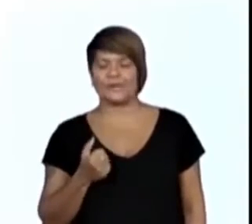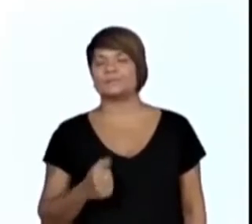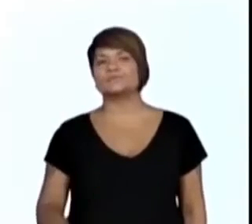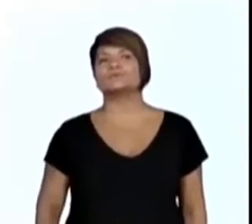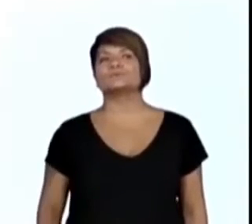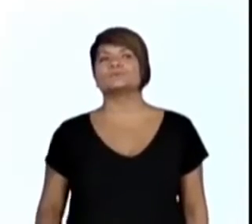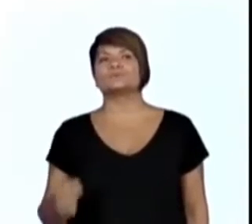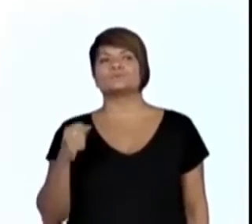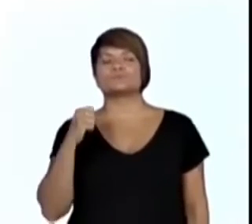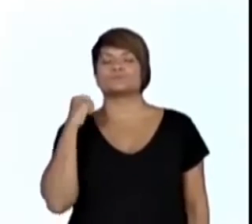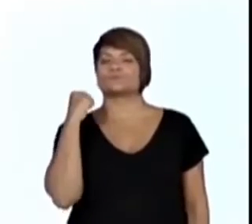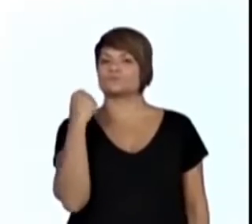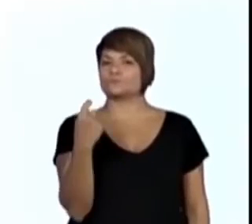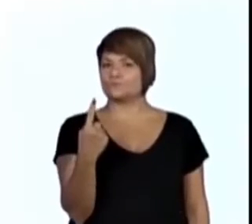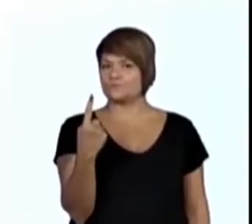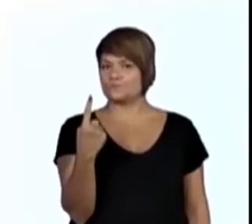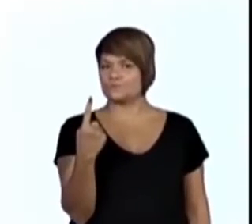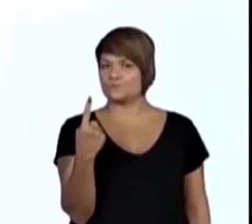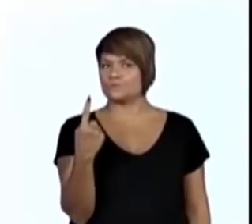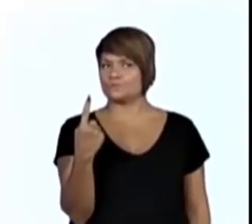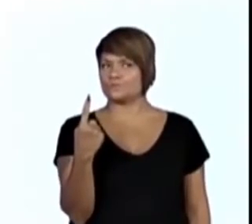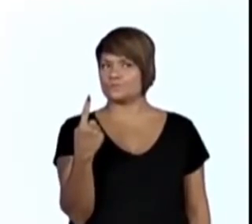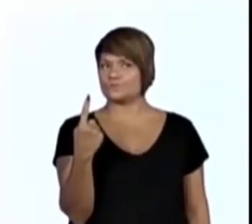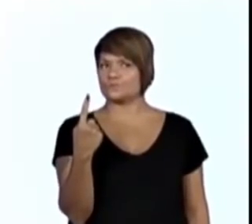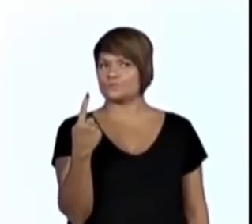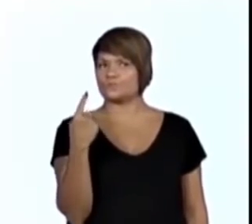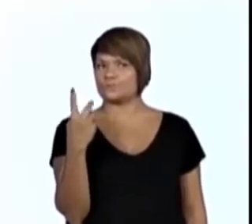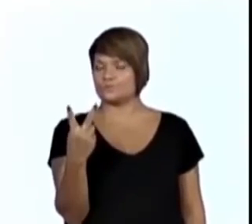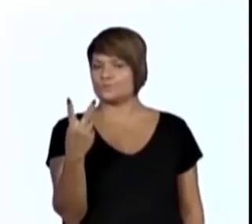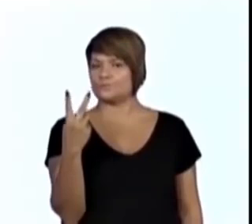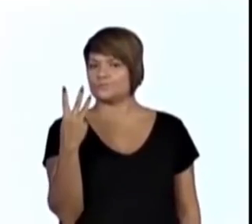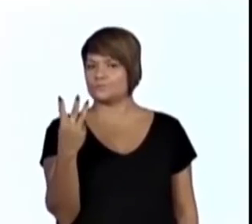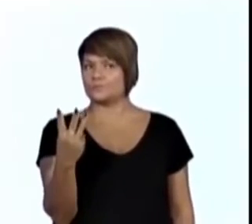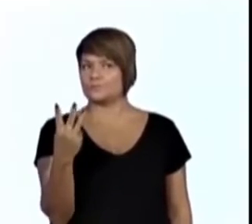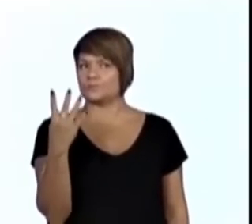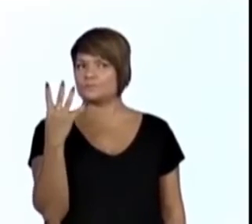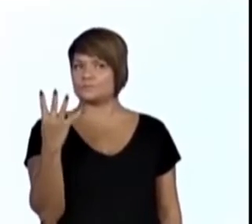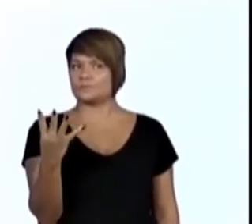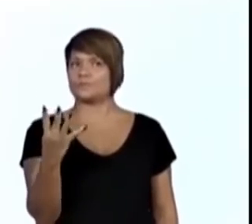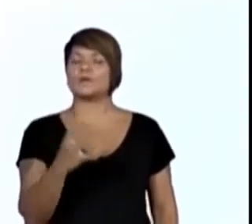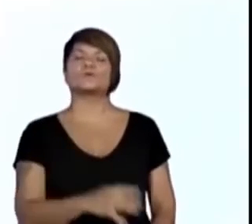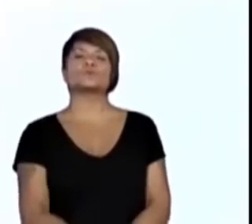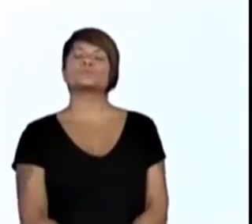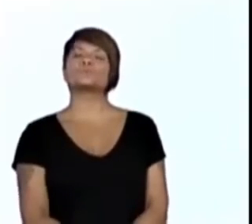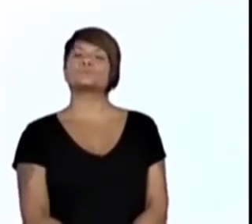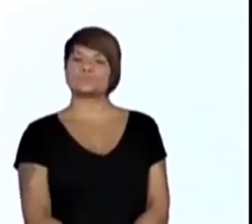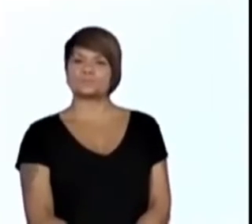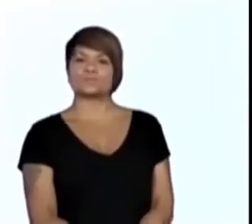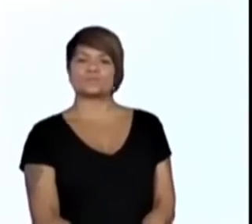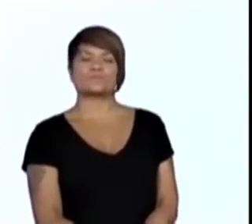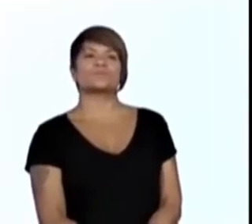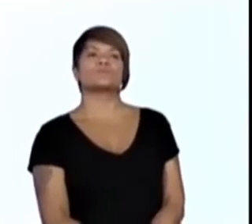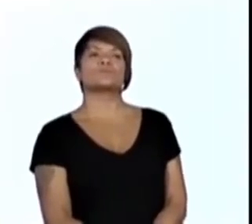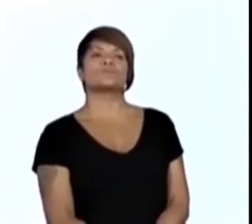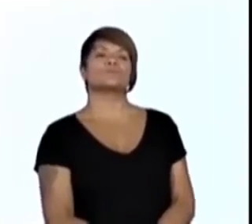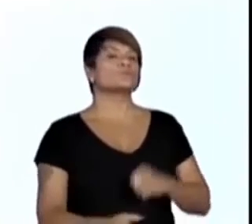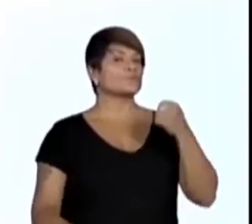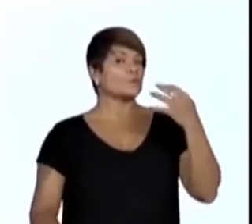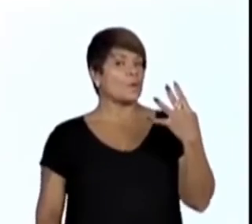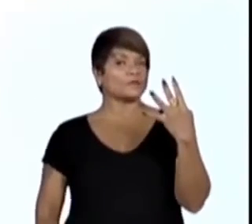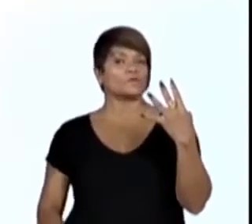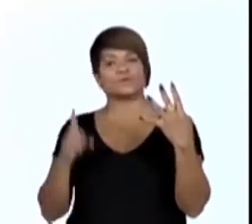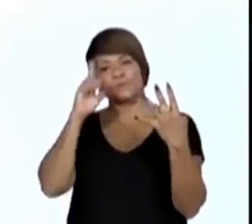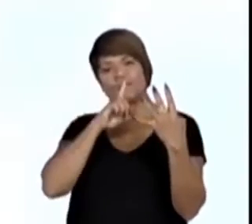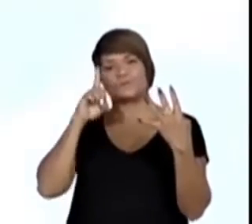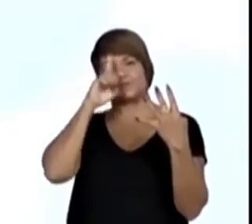vai ter. Nós vamos ter o dia 7, já tivemos 14, 21 e 28. 1, 2, 3,